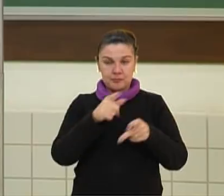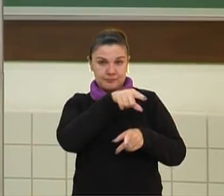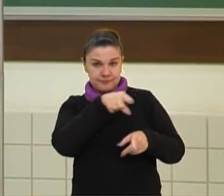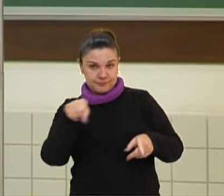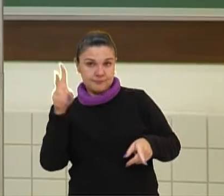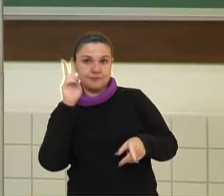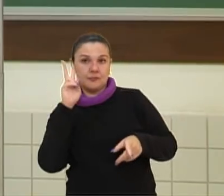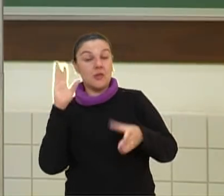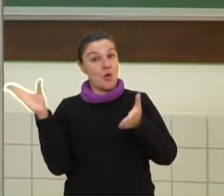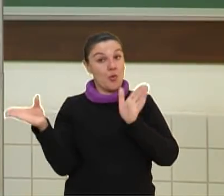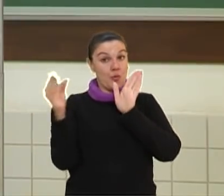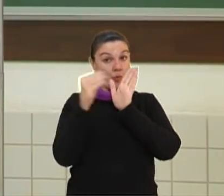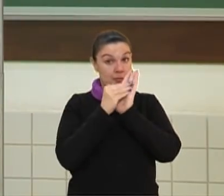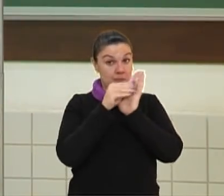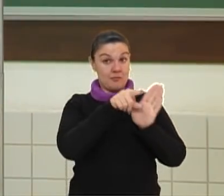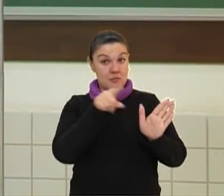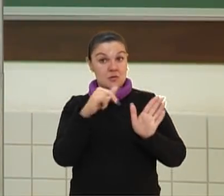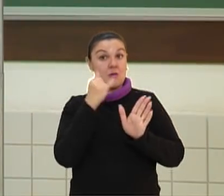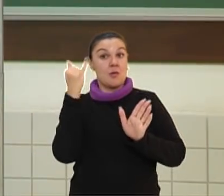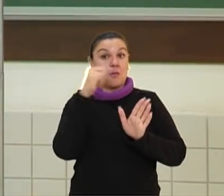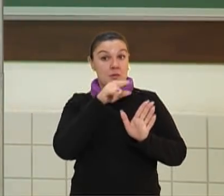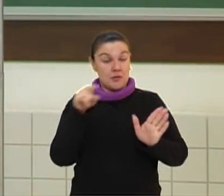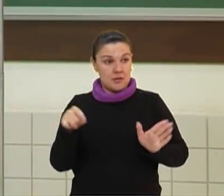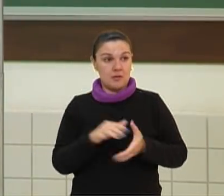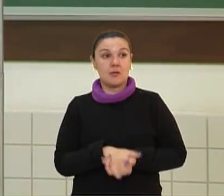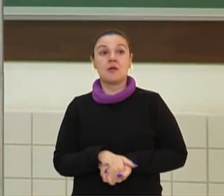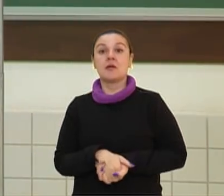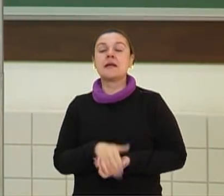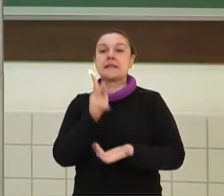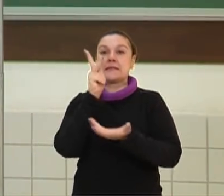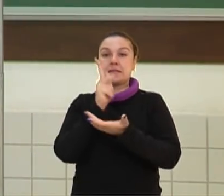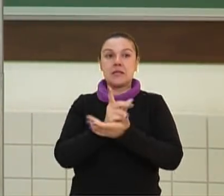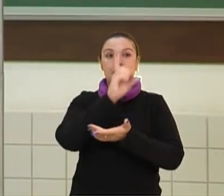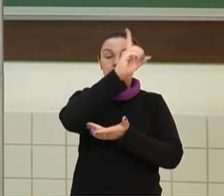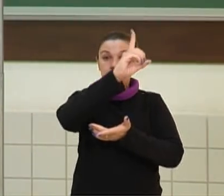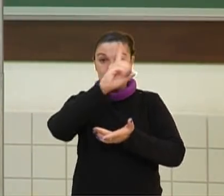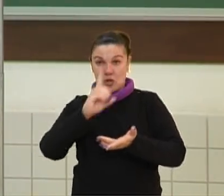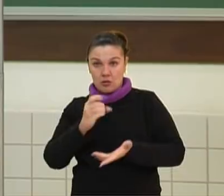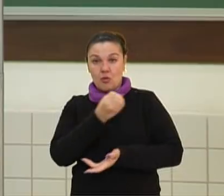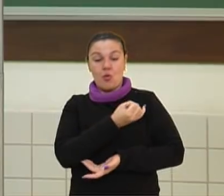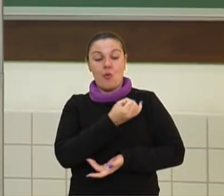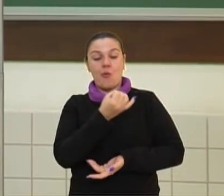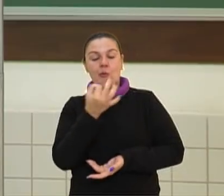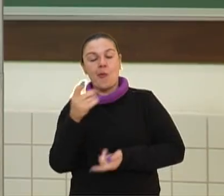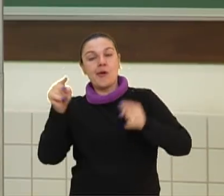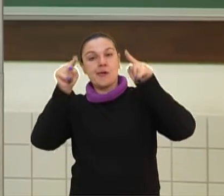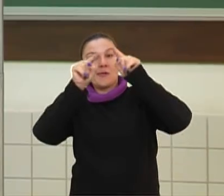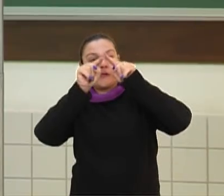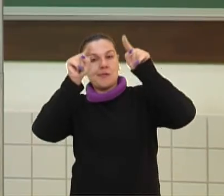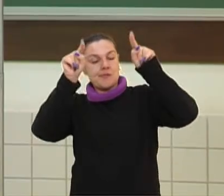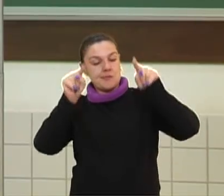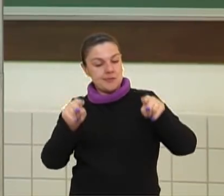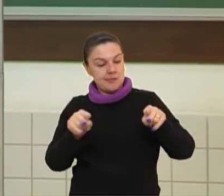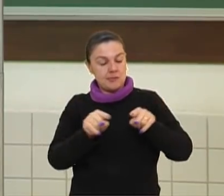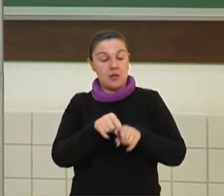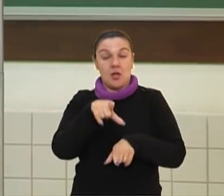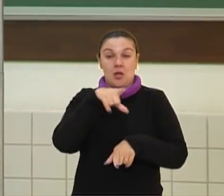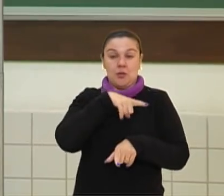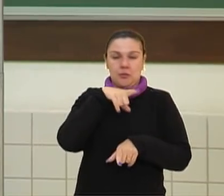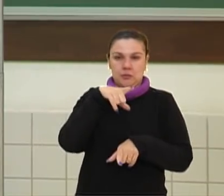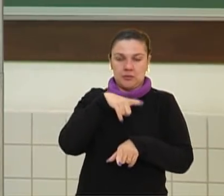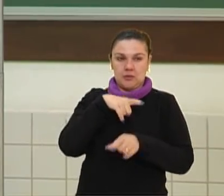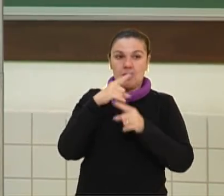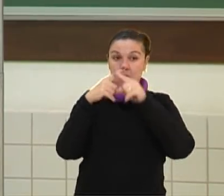não lembram, anotem aí, tá? Então, diagonal é igual o número de lados desse polígono, que vai